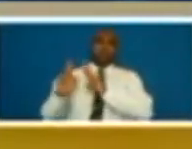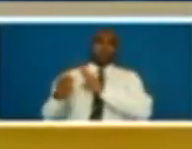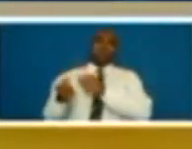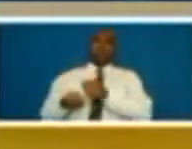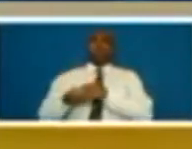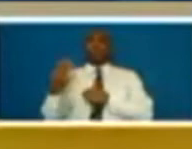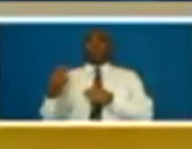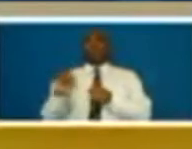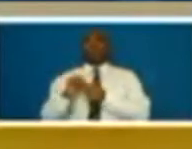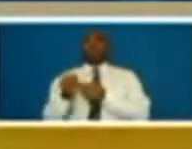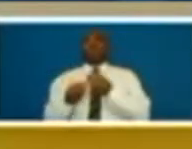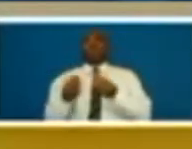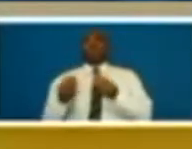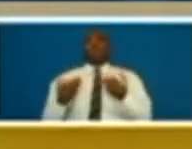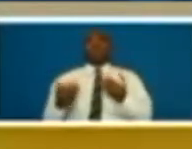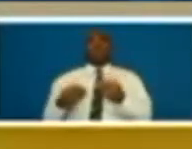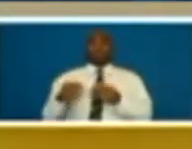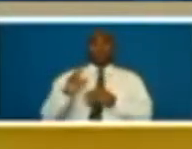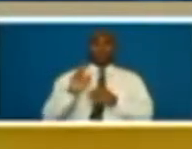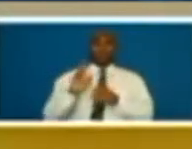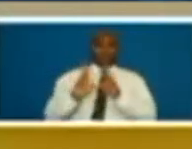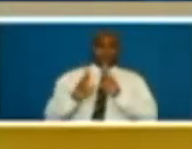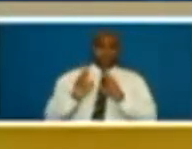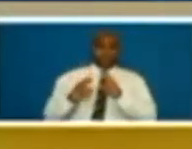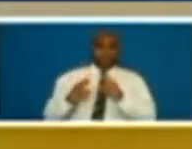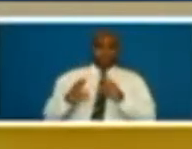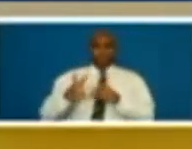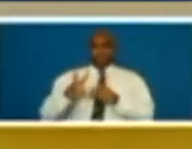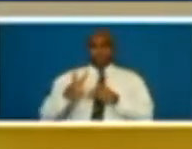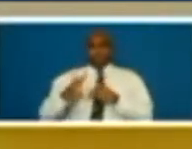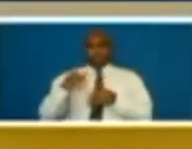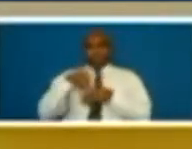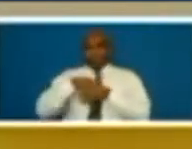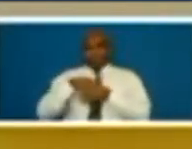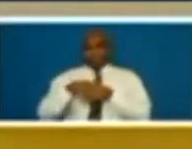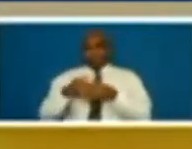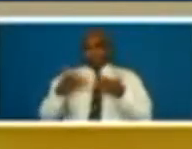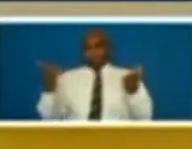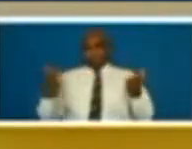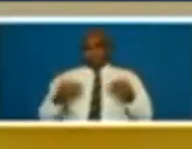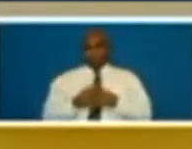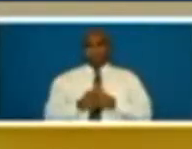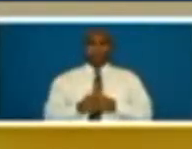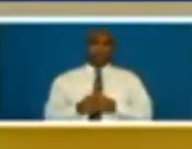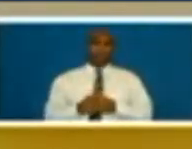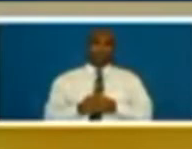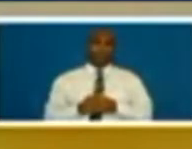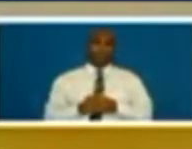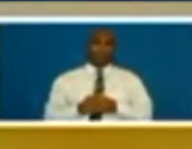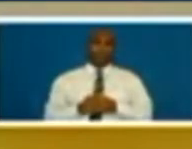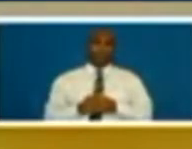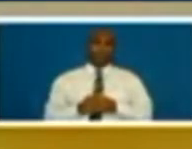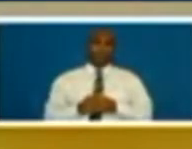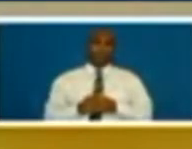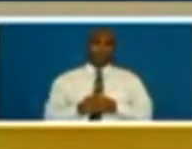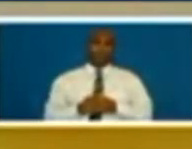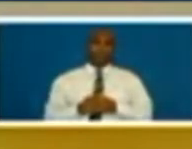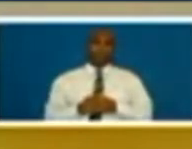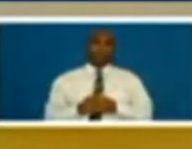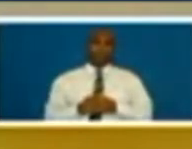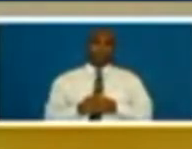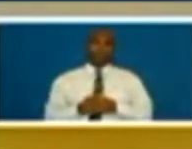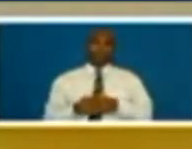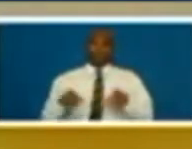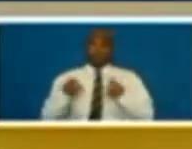do voto na integralidade o voto do serial do procurador-geral e voto para